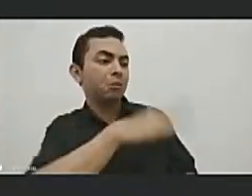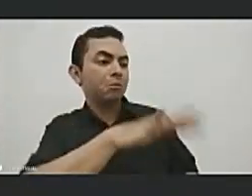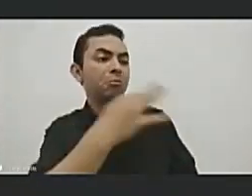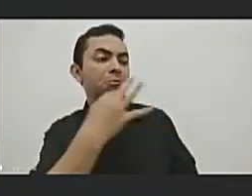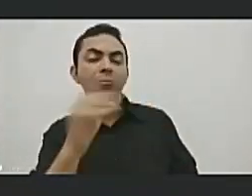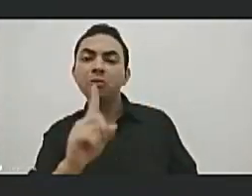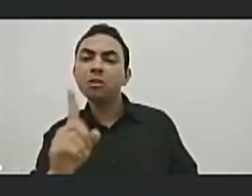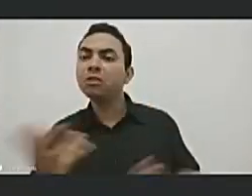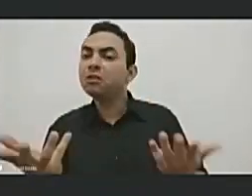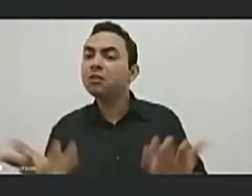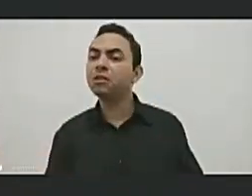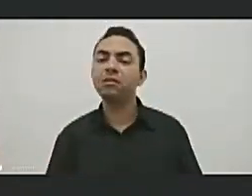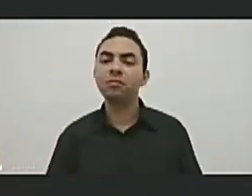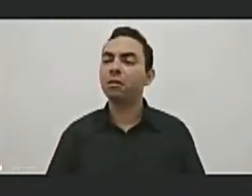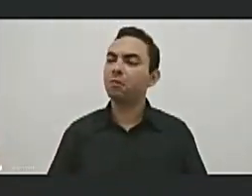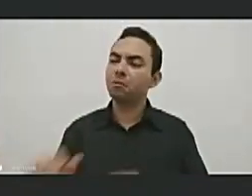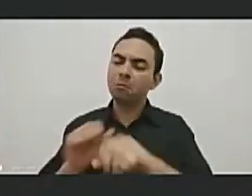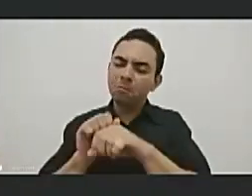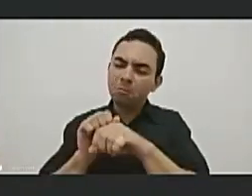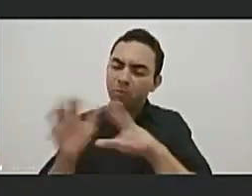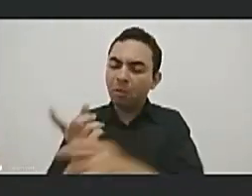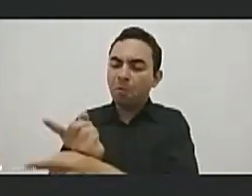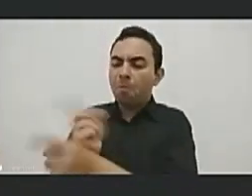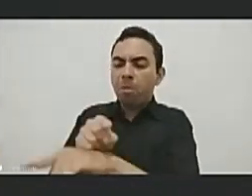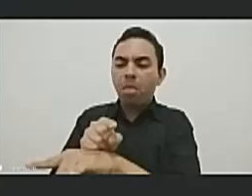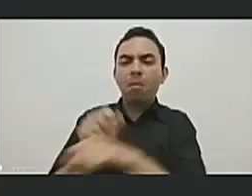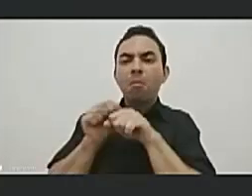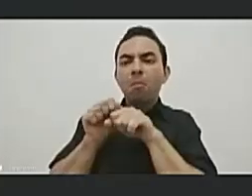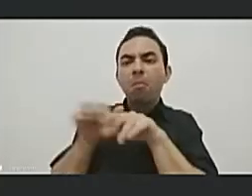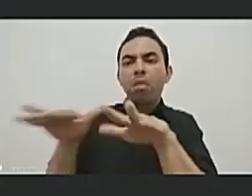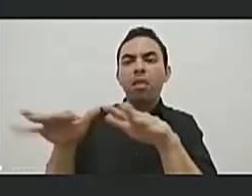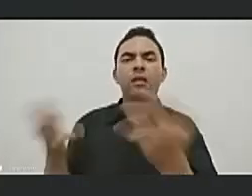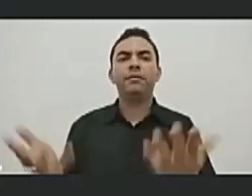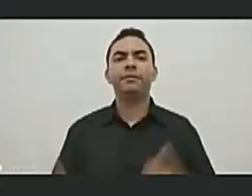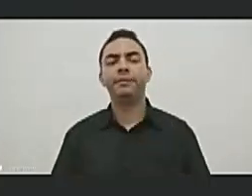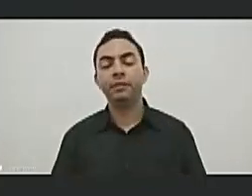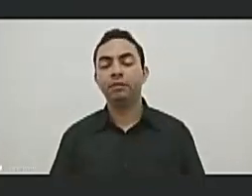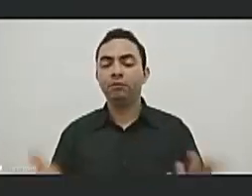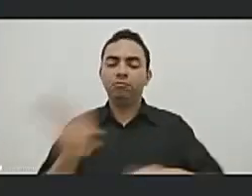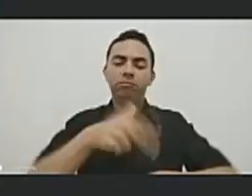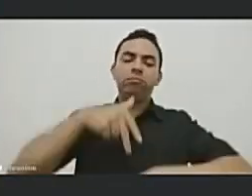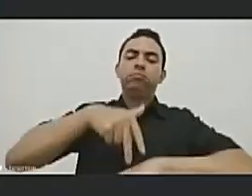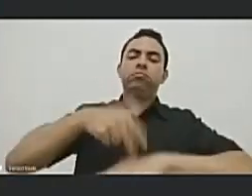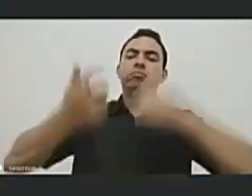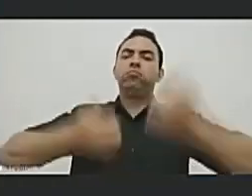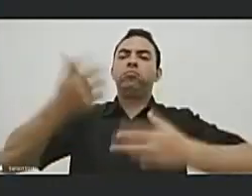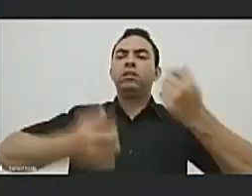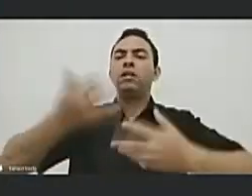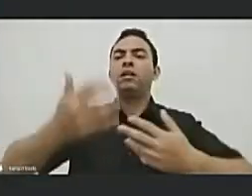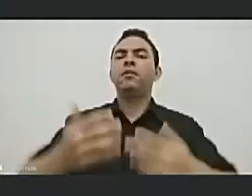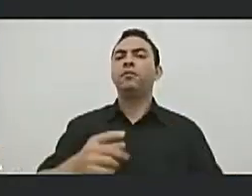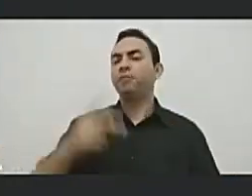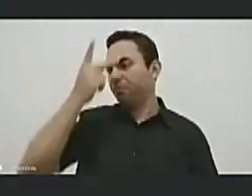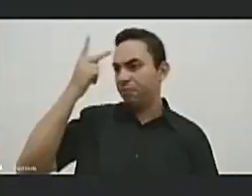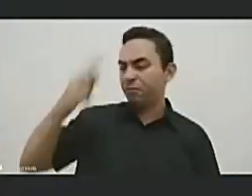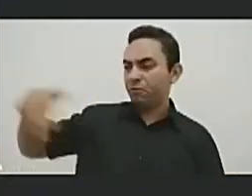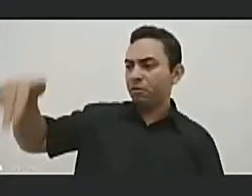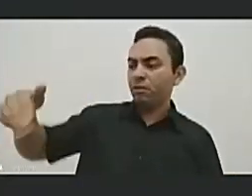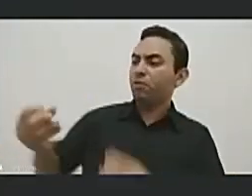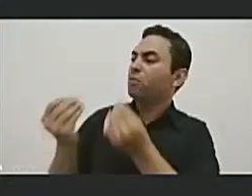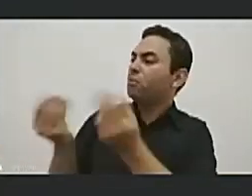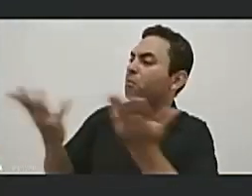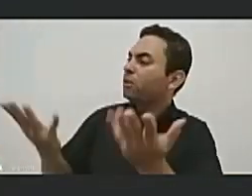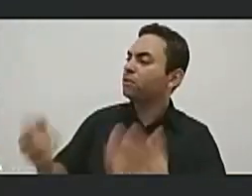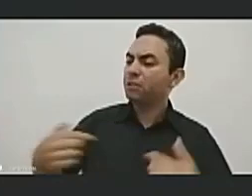quero nesse momento não gostaria de vir usar a Tribuna para falar de alguém que não tem conhecimento eu gostaria de